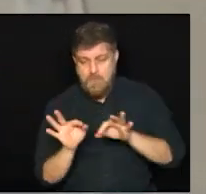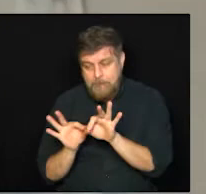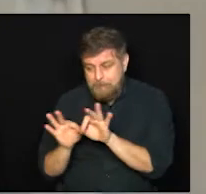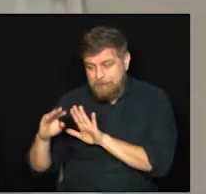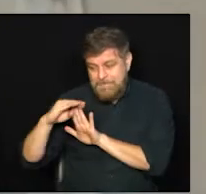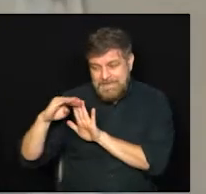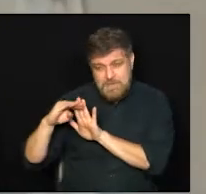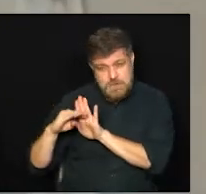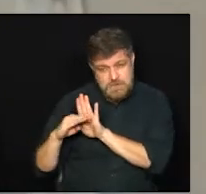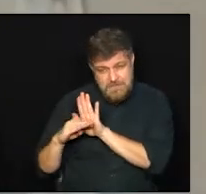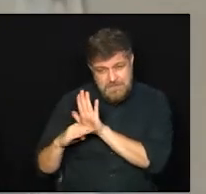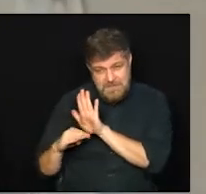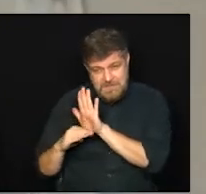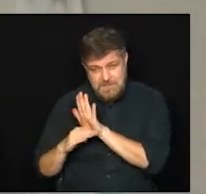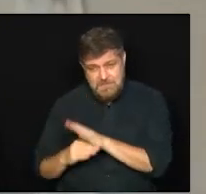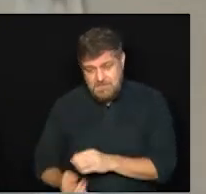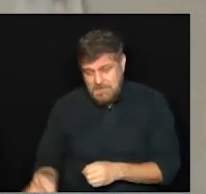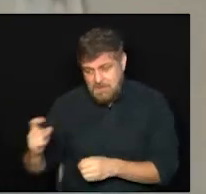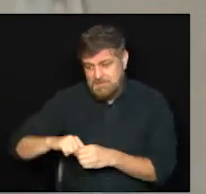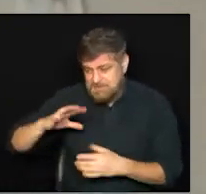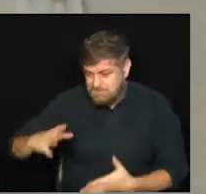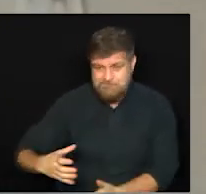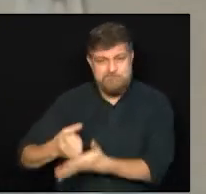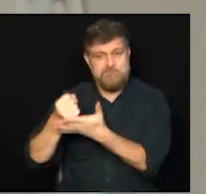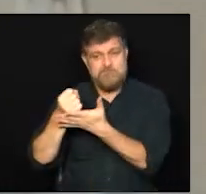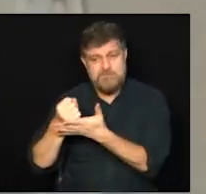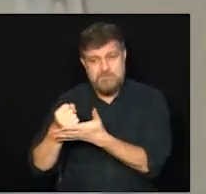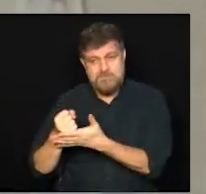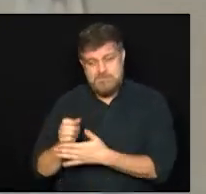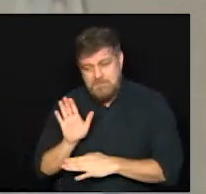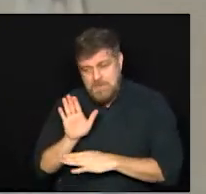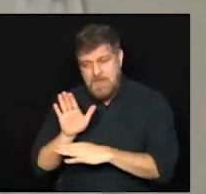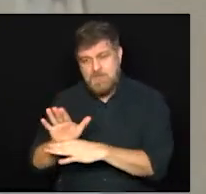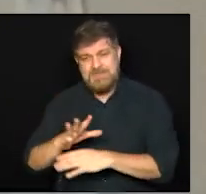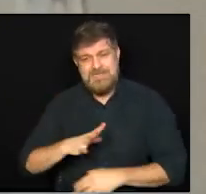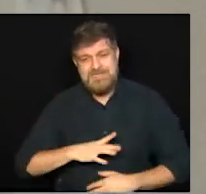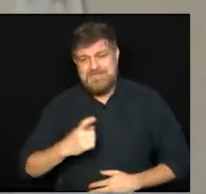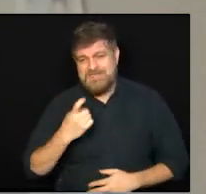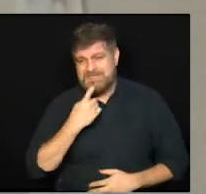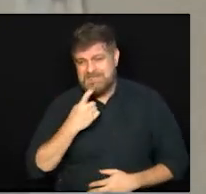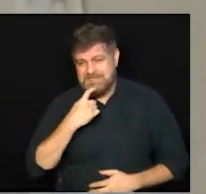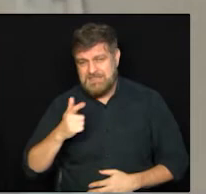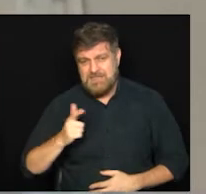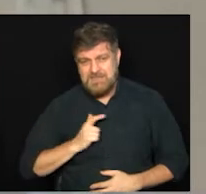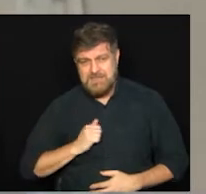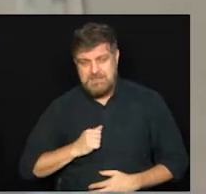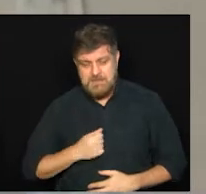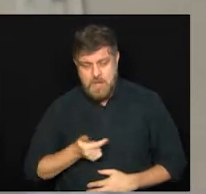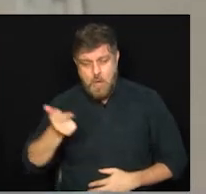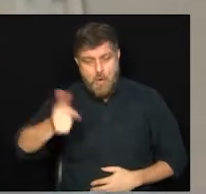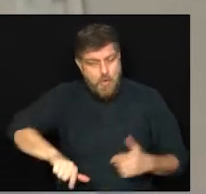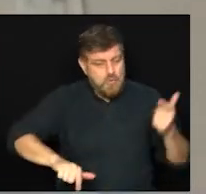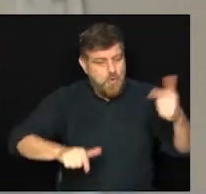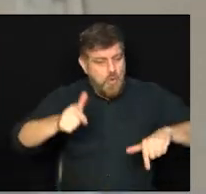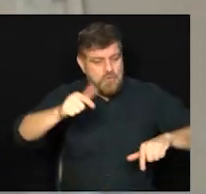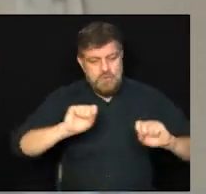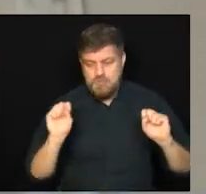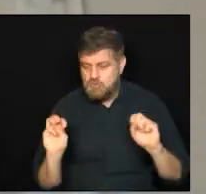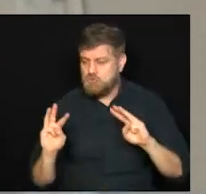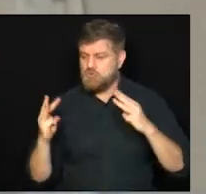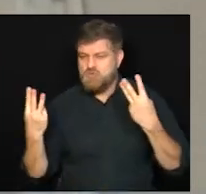planejamento para essa retomada e ajudar a nossa cidade a acolher mais eventos, mais